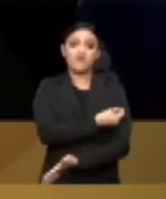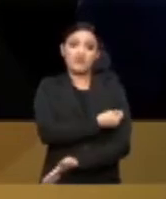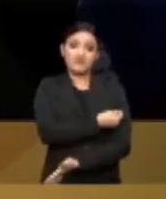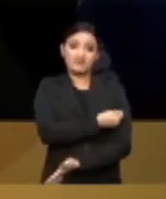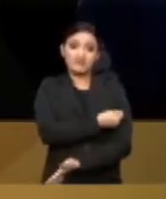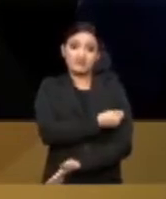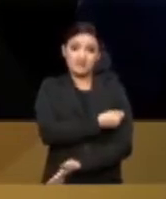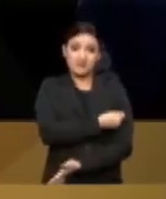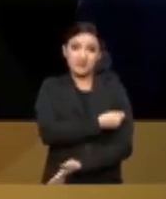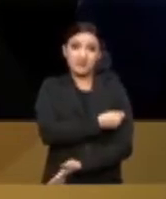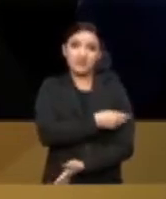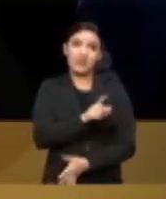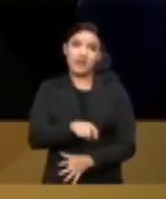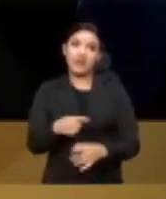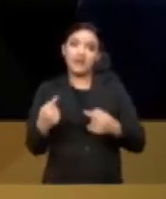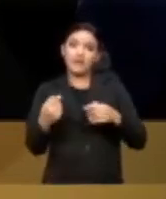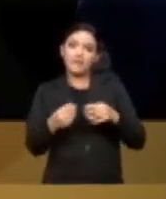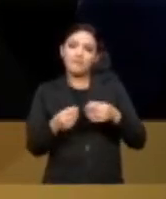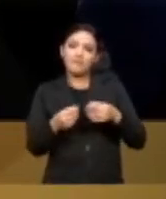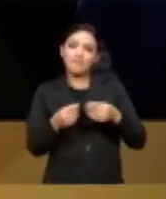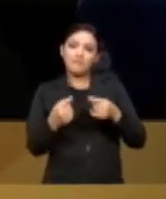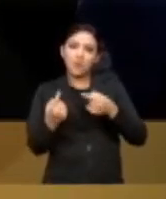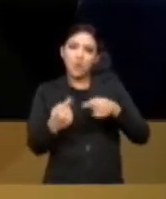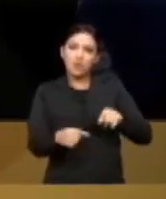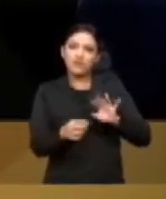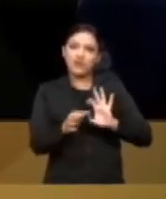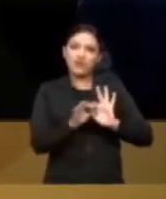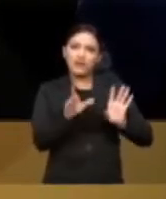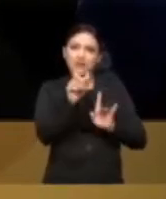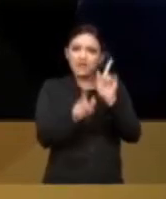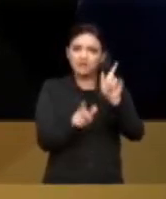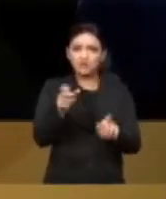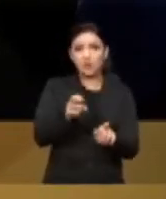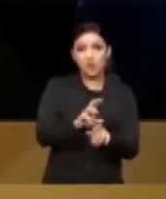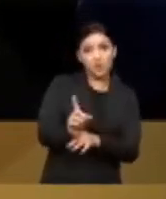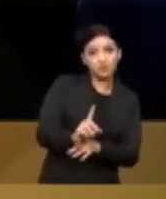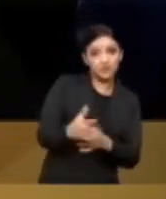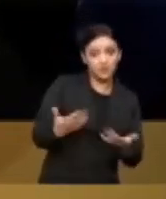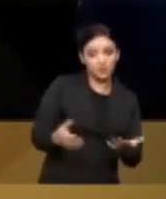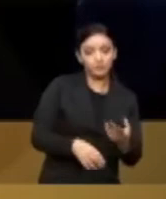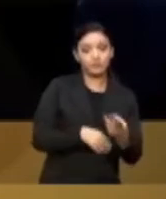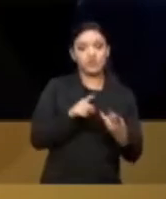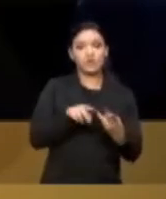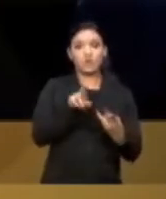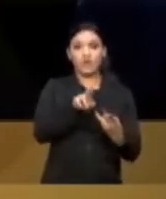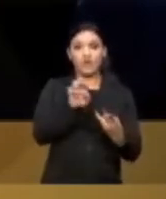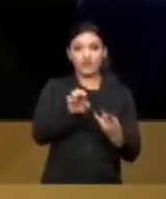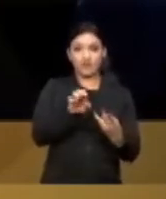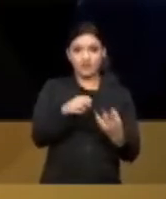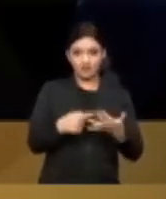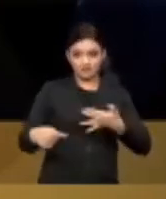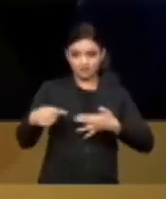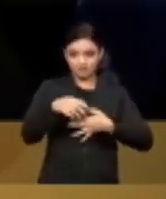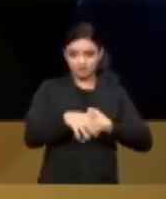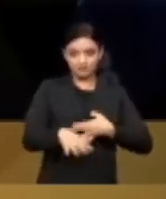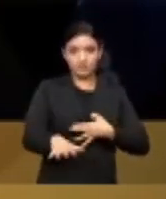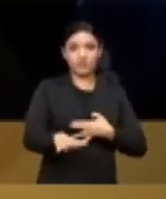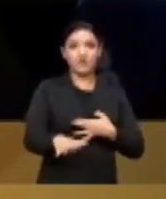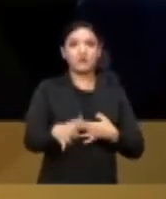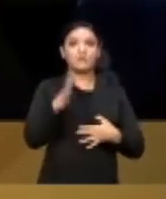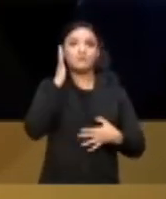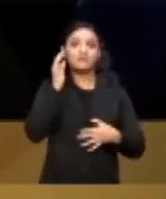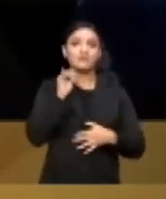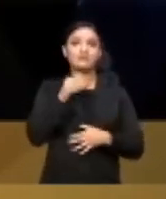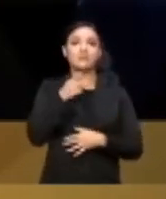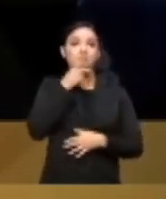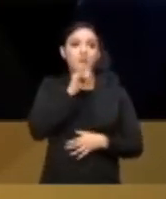ou não a liberdade individual. E no recurso extraordinário com repercussão, se os pais têm liberdade